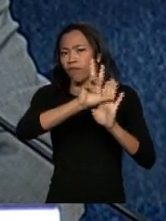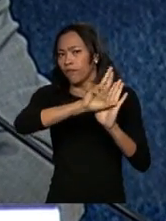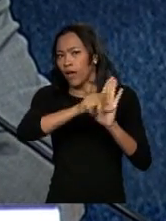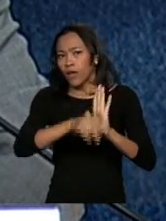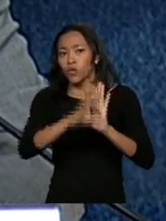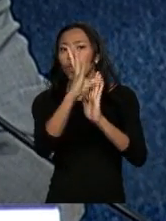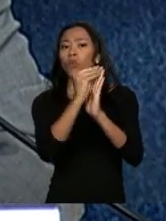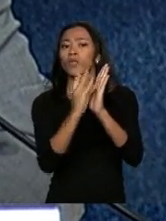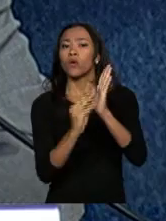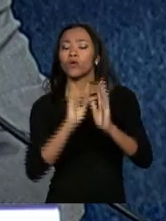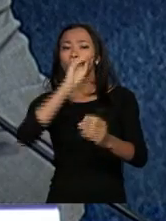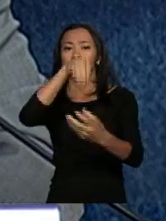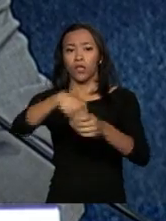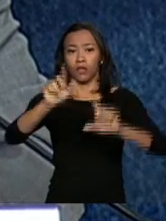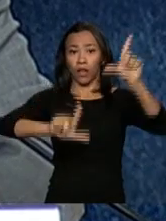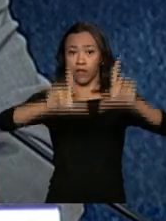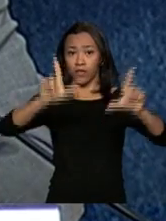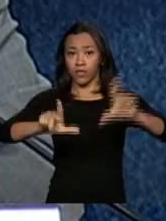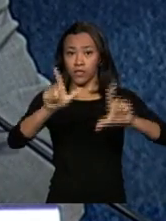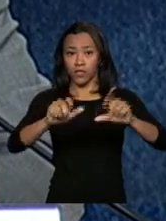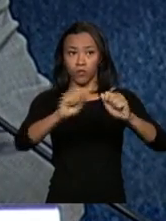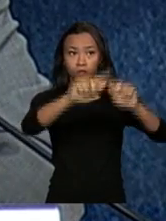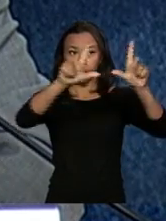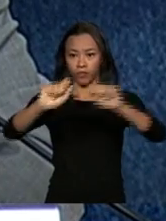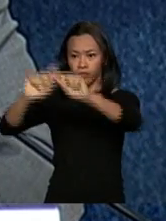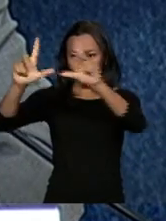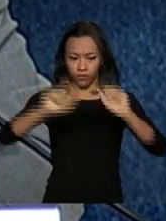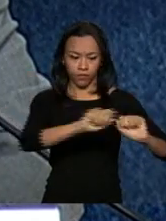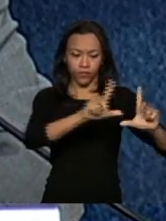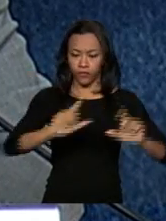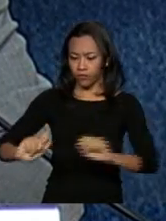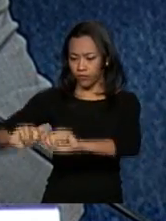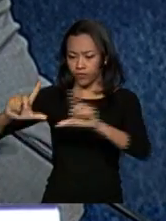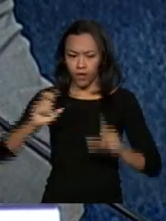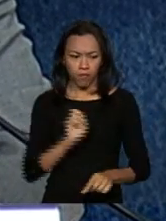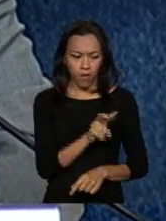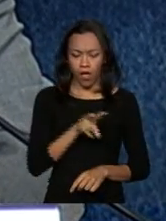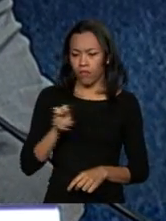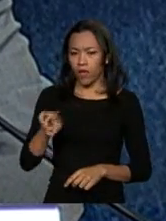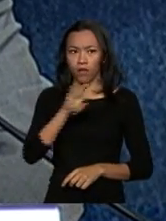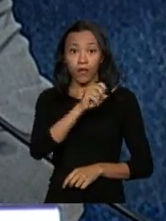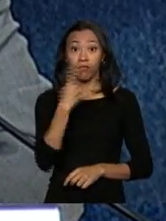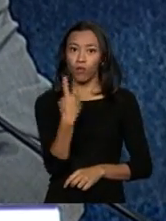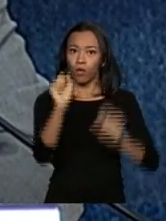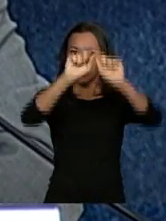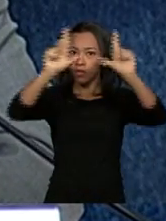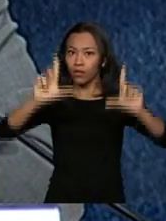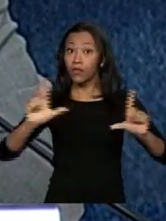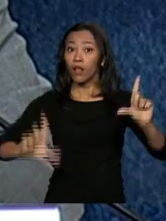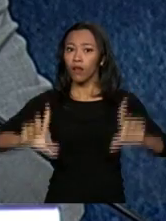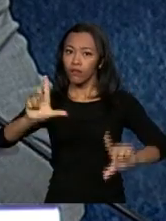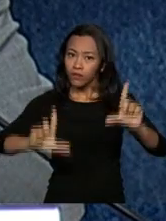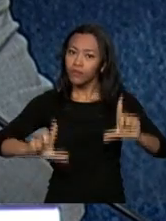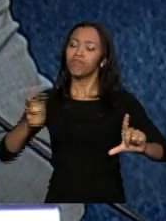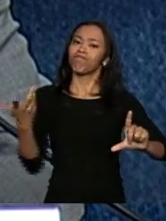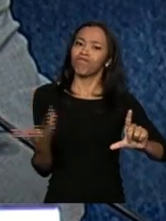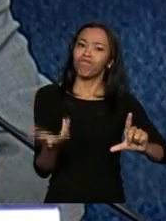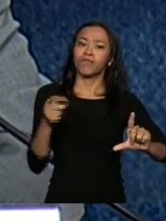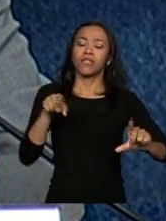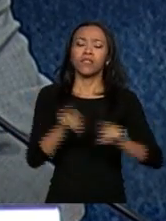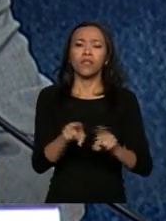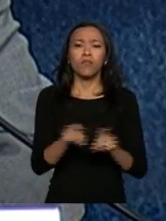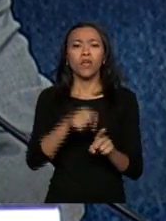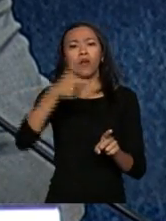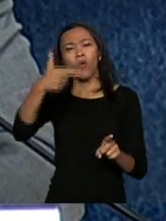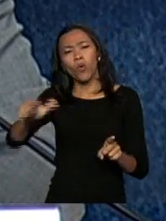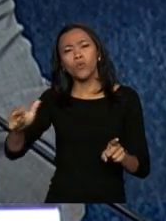uma outra força eh e de outro lado eh experiências na linha de dar centros de produção e pós-produção de